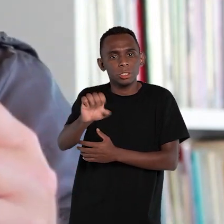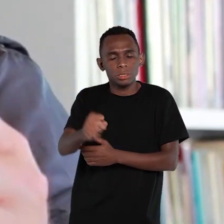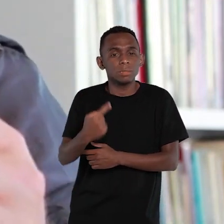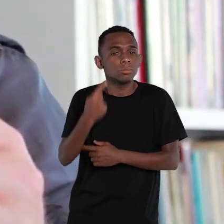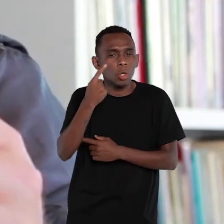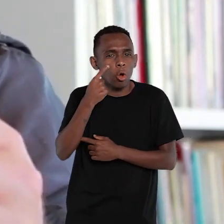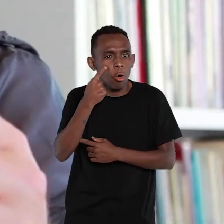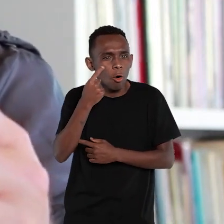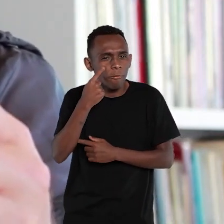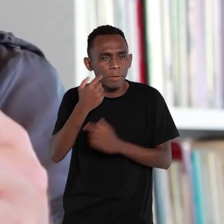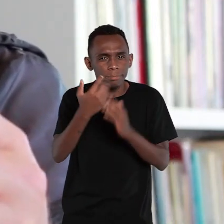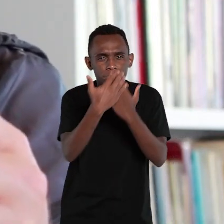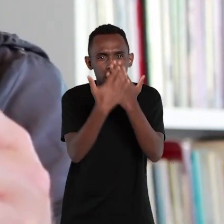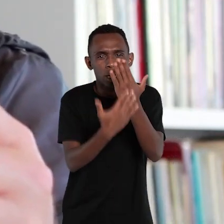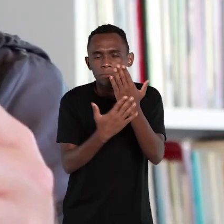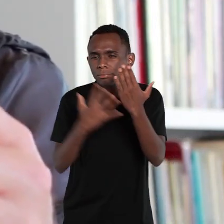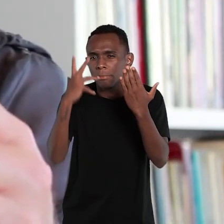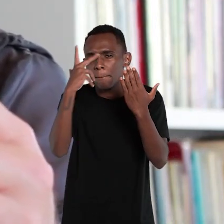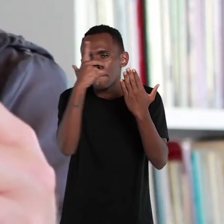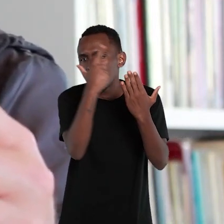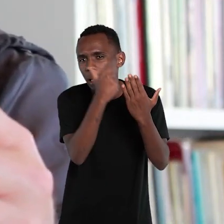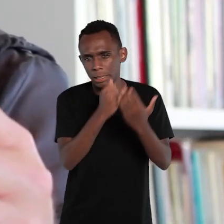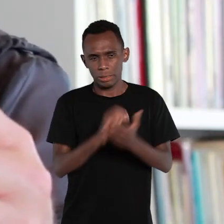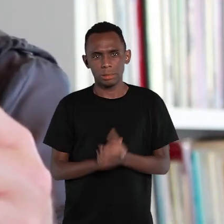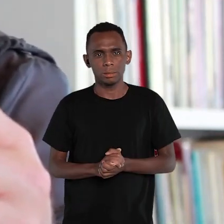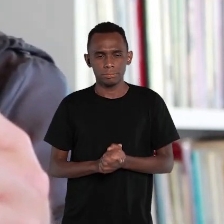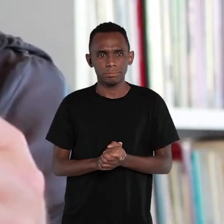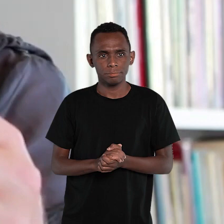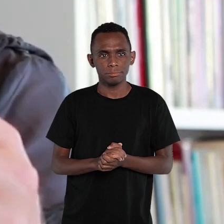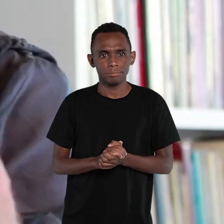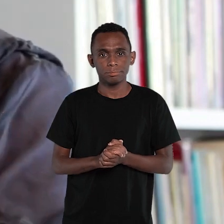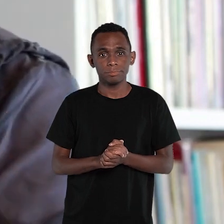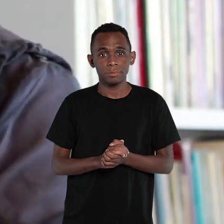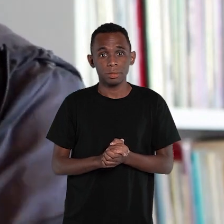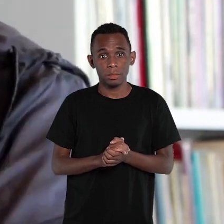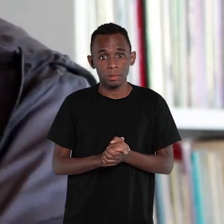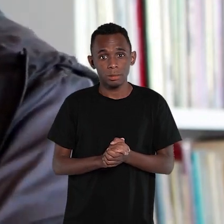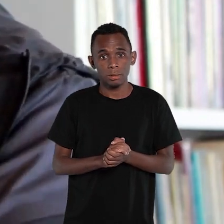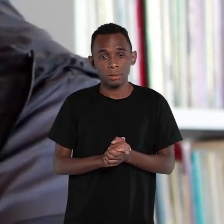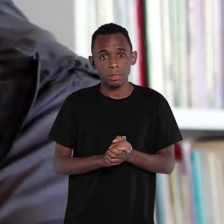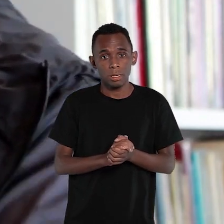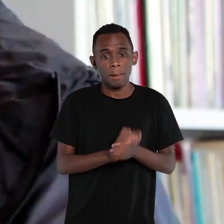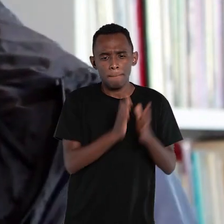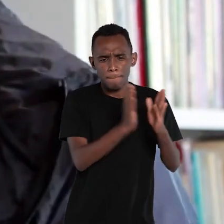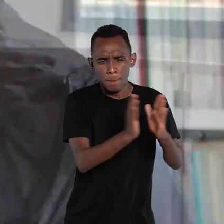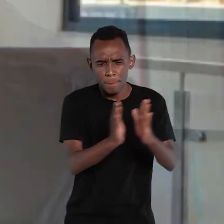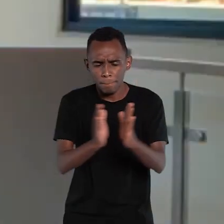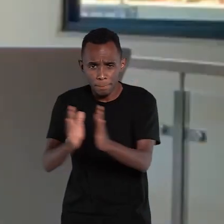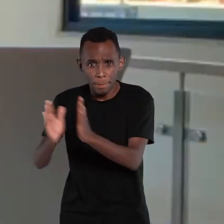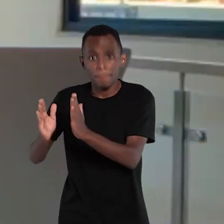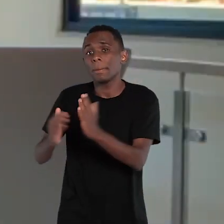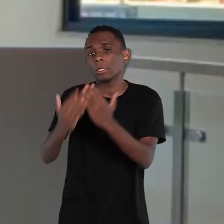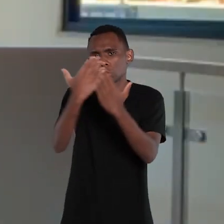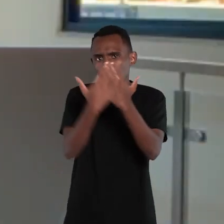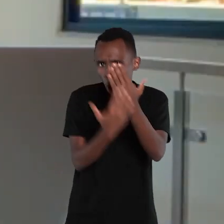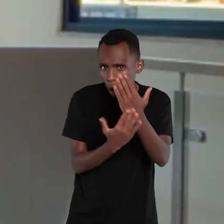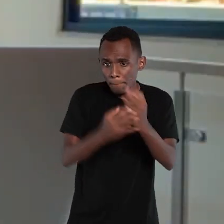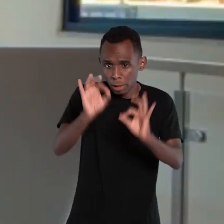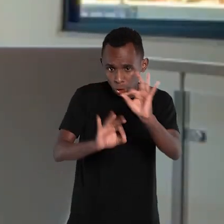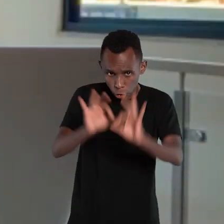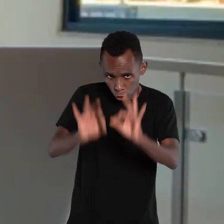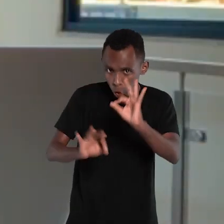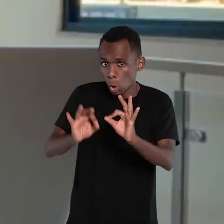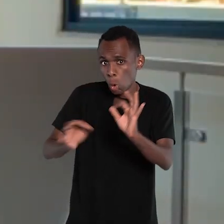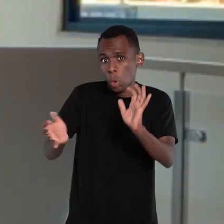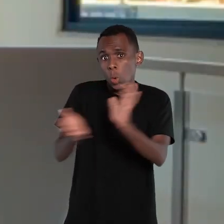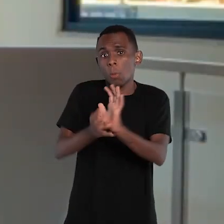para o pessoal ver, capa linda, que inclusive dá sequência, né, às capas editadas pela Companhia das